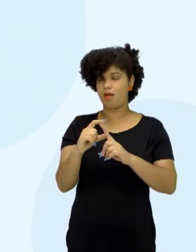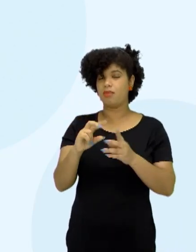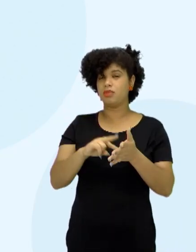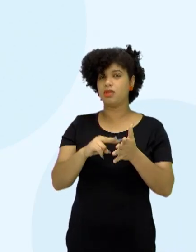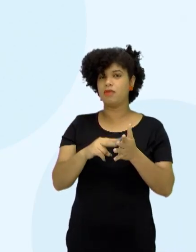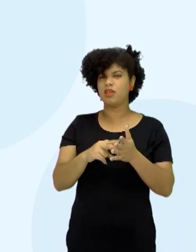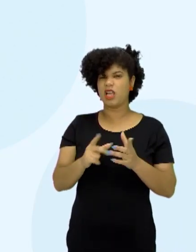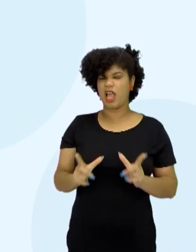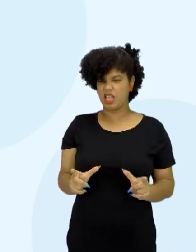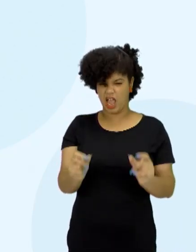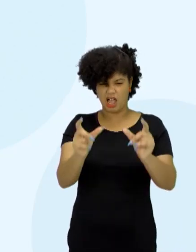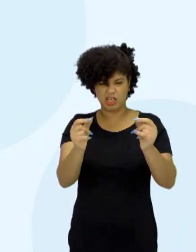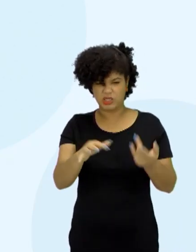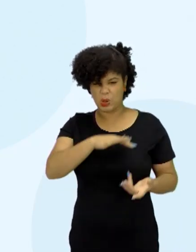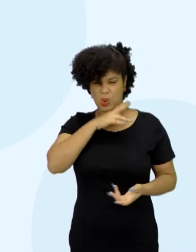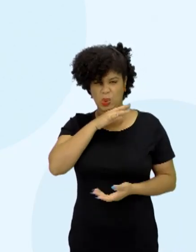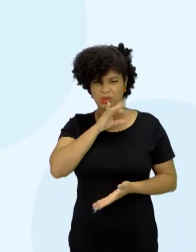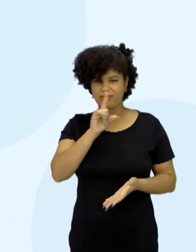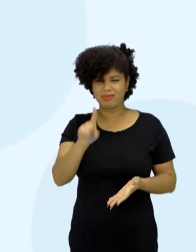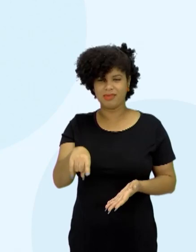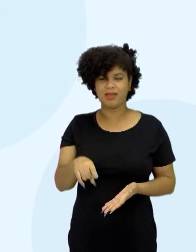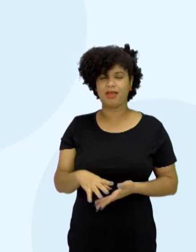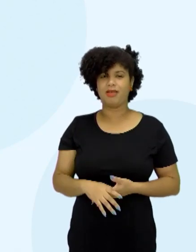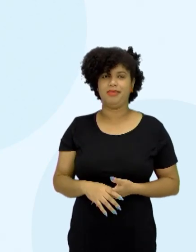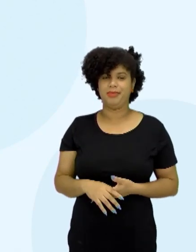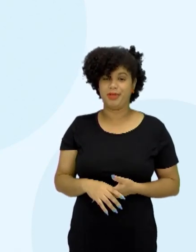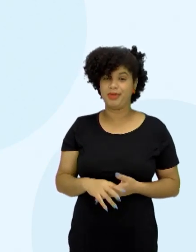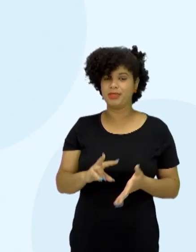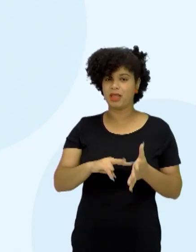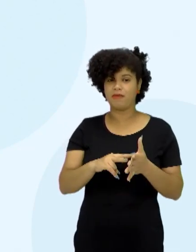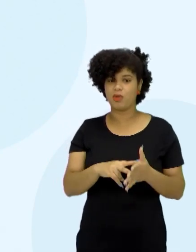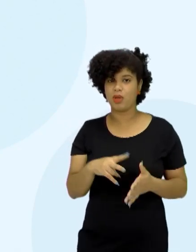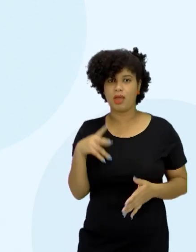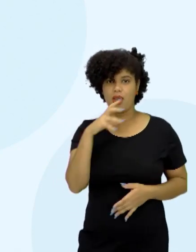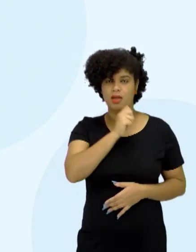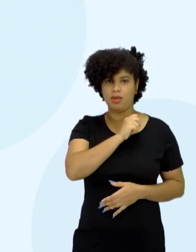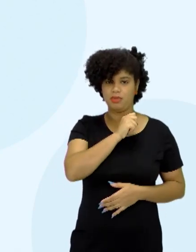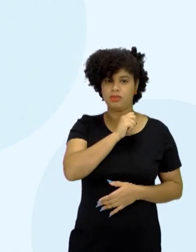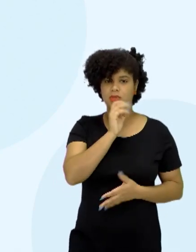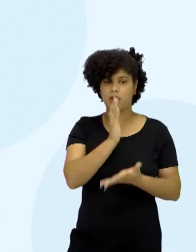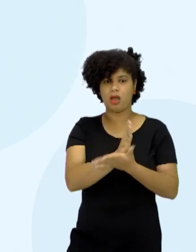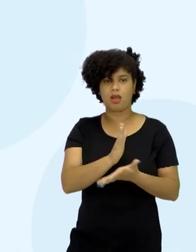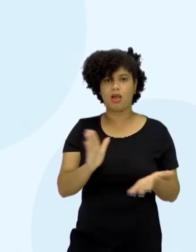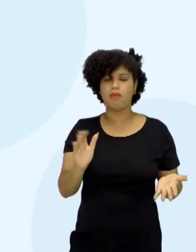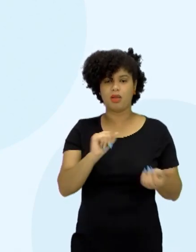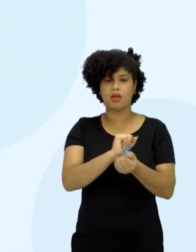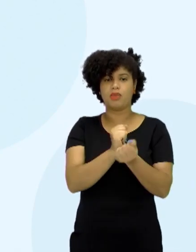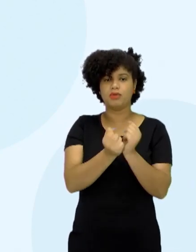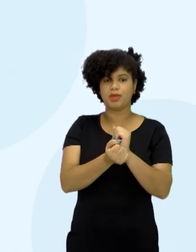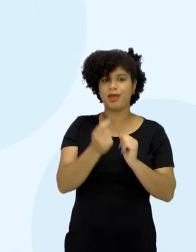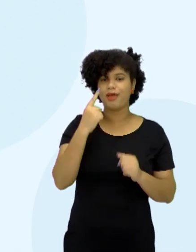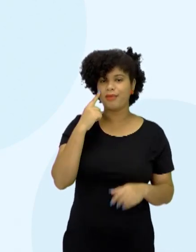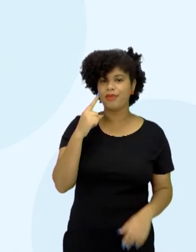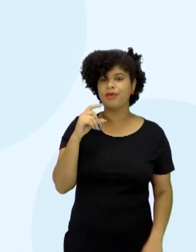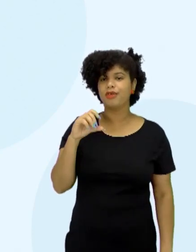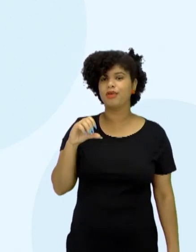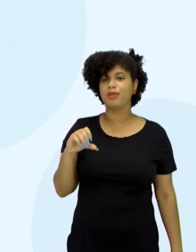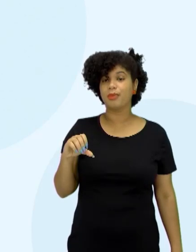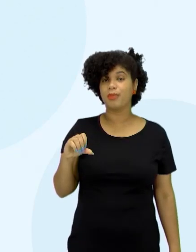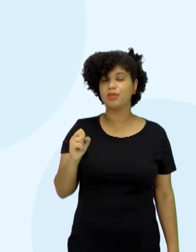olha isso, a gente deveria acabar com a escravidão muito mais rápido, certo? Sim. Mas olha, de 1824